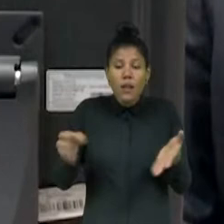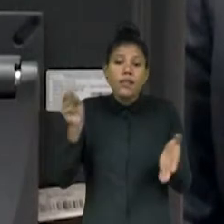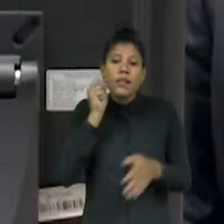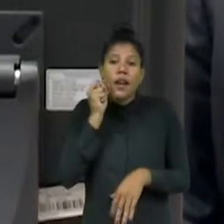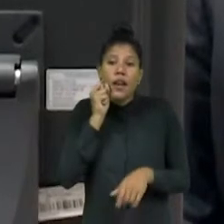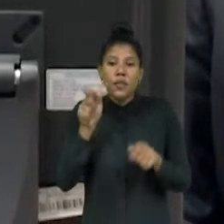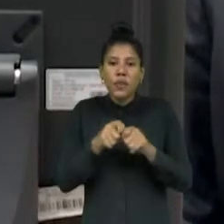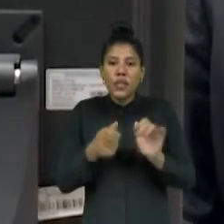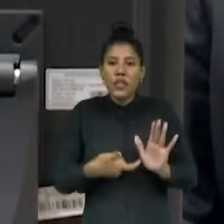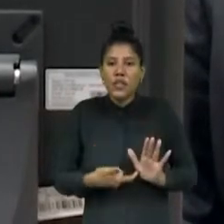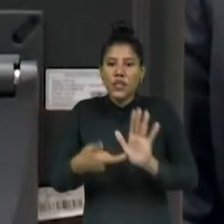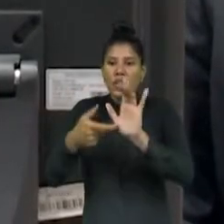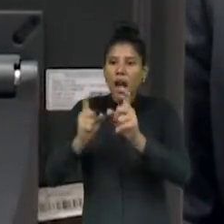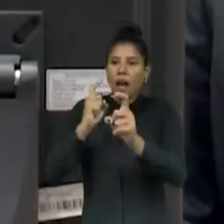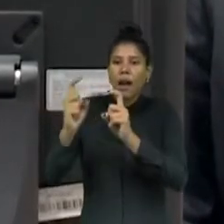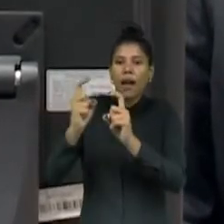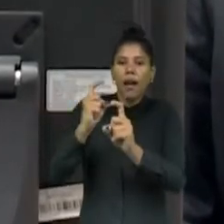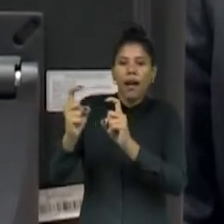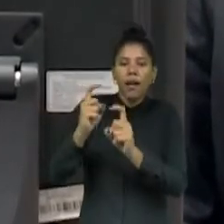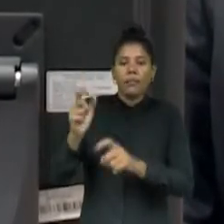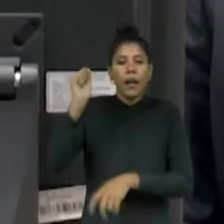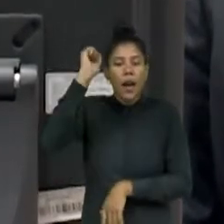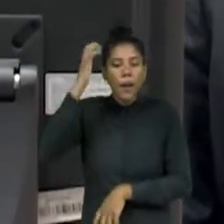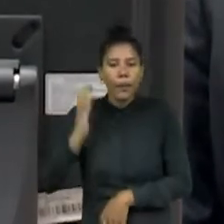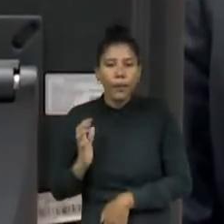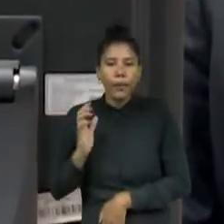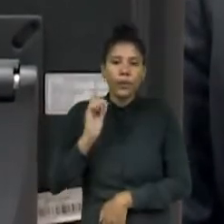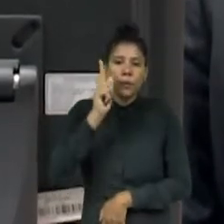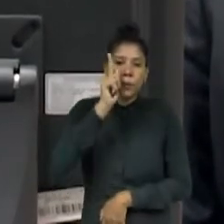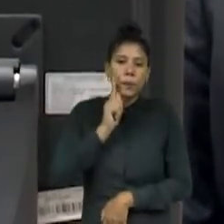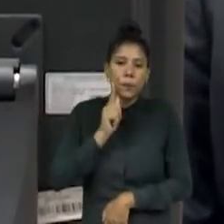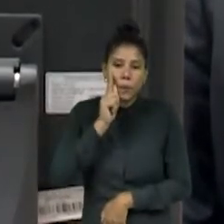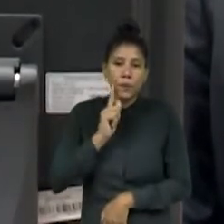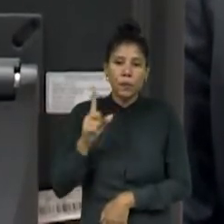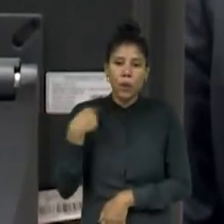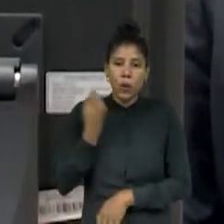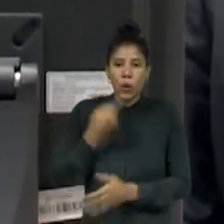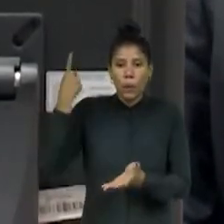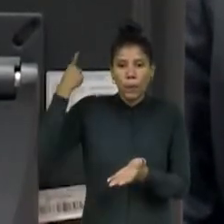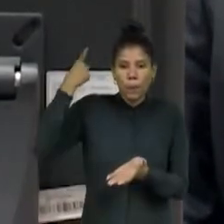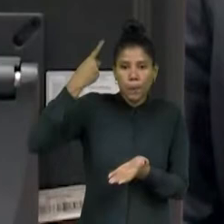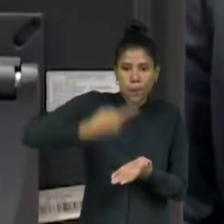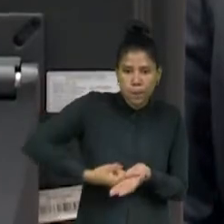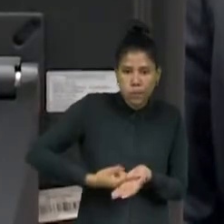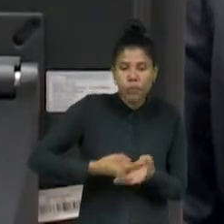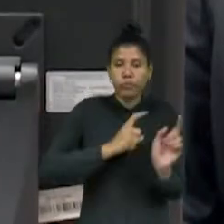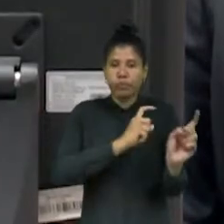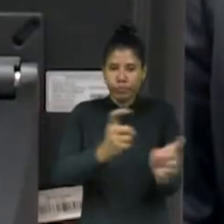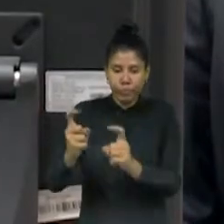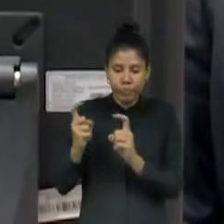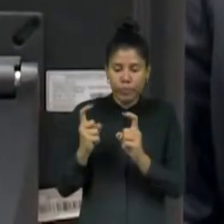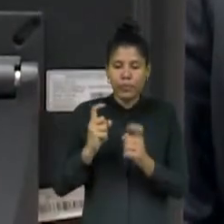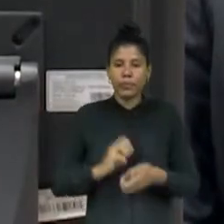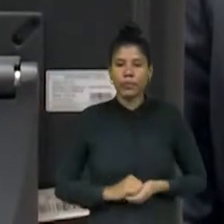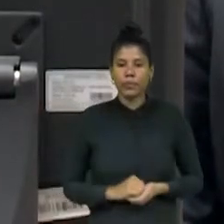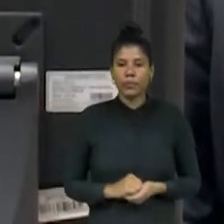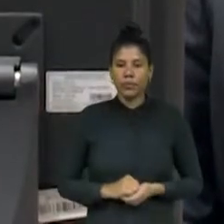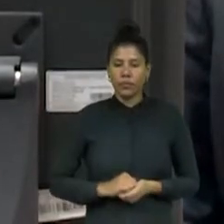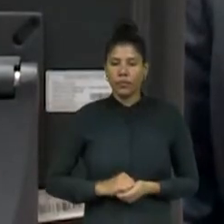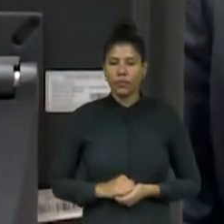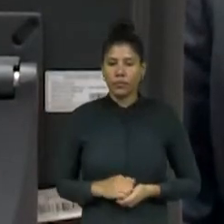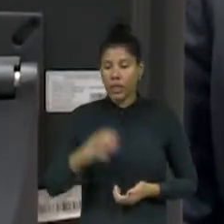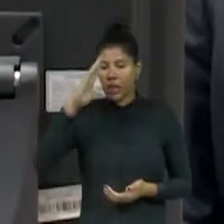deputado Queiroz e da deputada Augusta. Chegou-se ao entendimento e acatamentos, e acredito